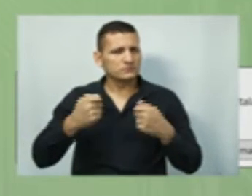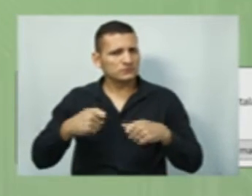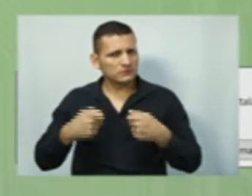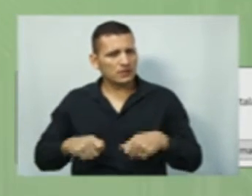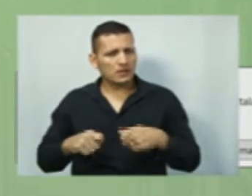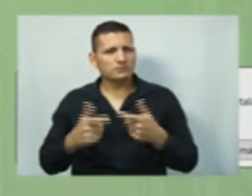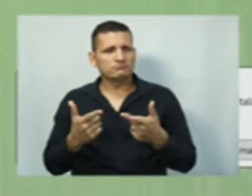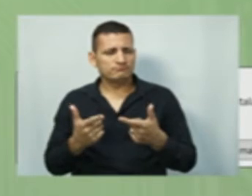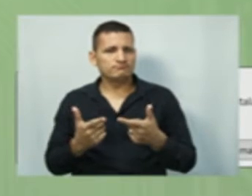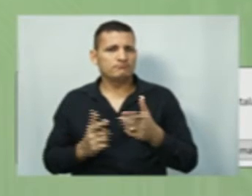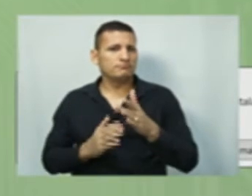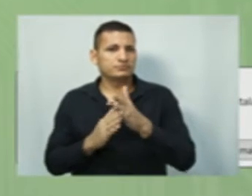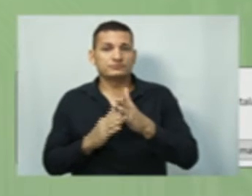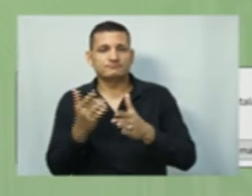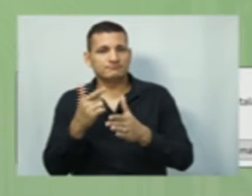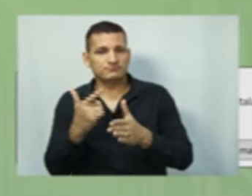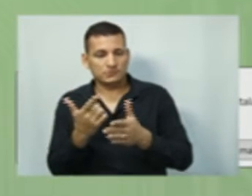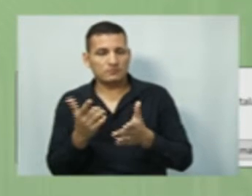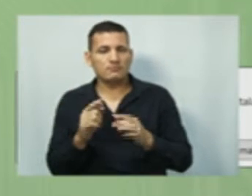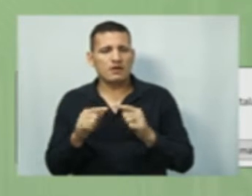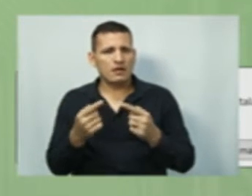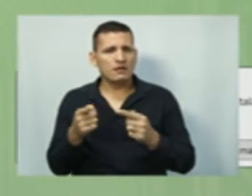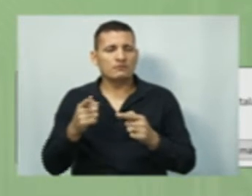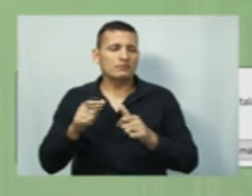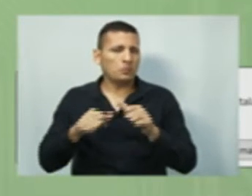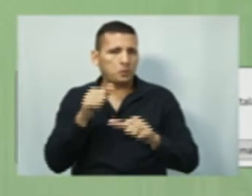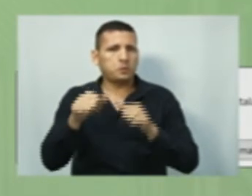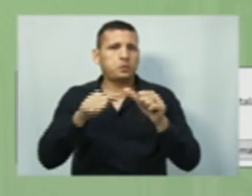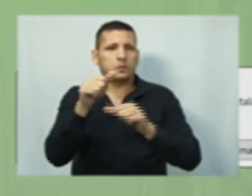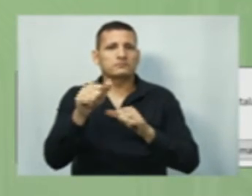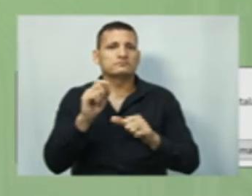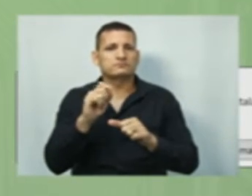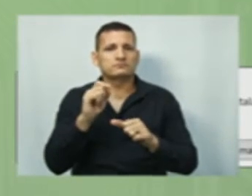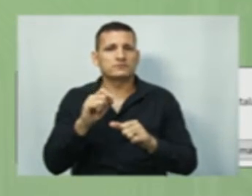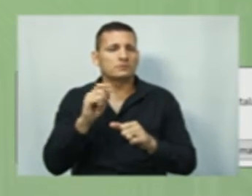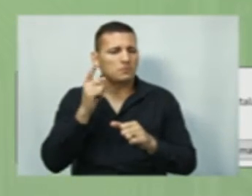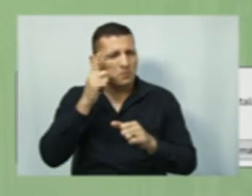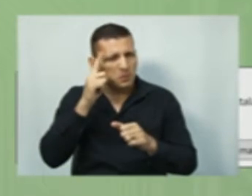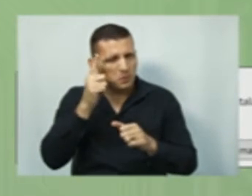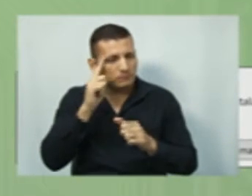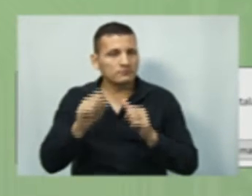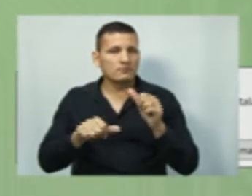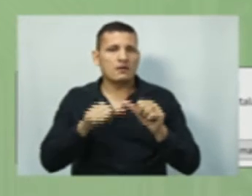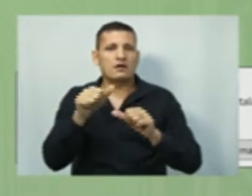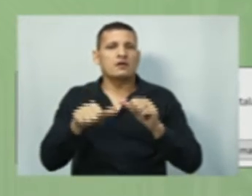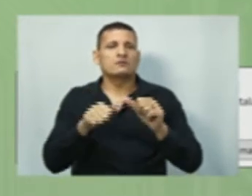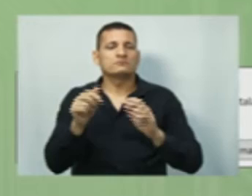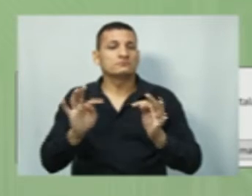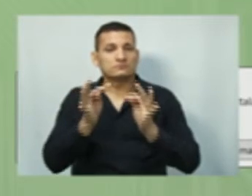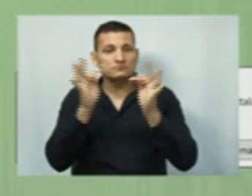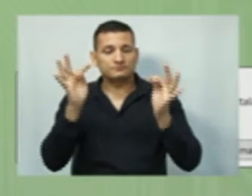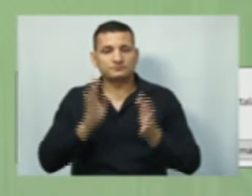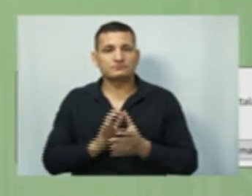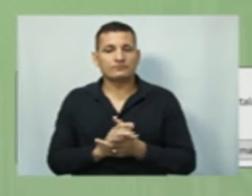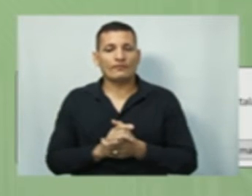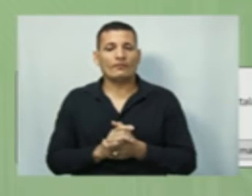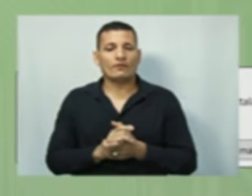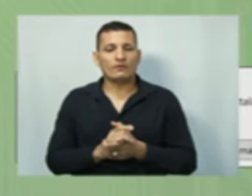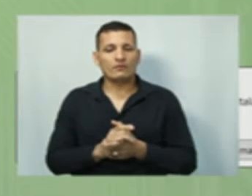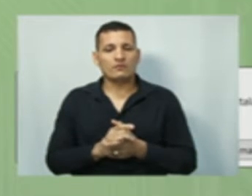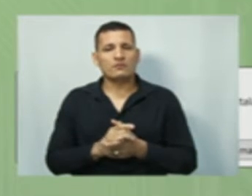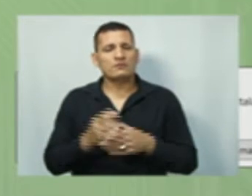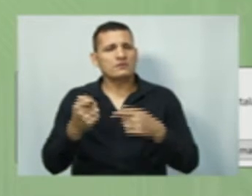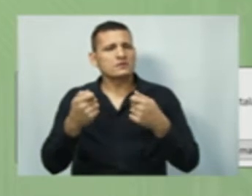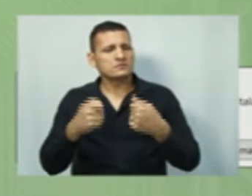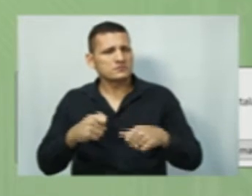periodicamente transformadas por inovações tecnológicas. Via de regra, quando as necessidades elementares, e